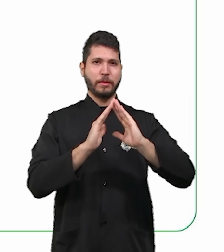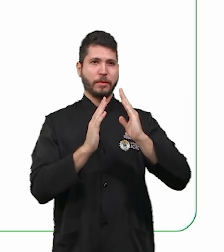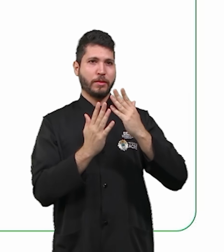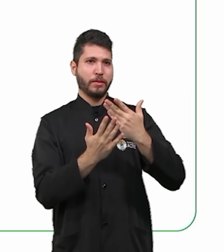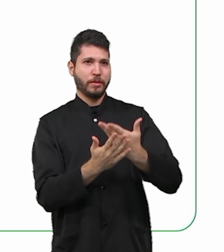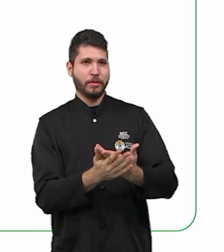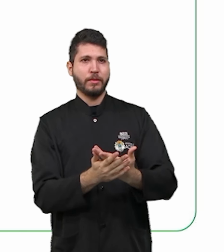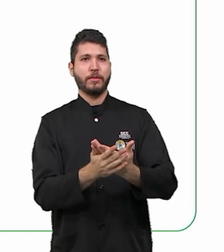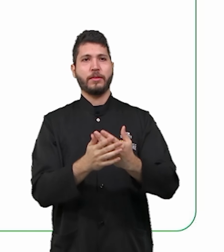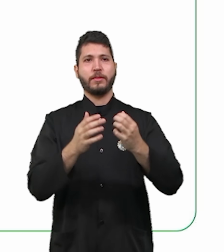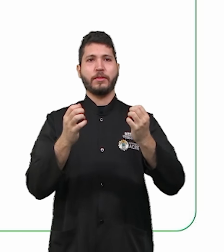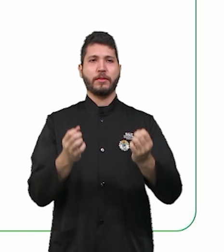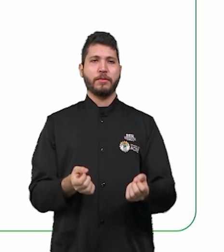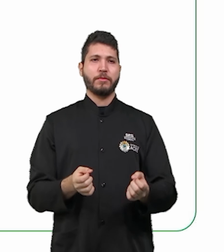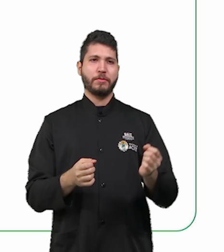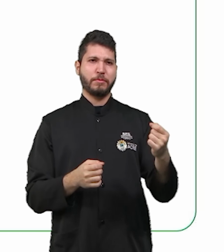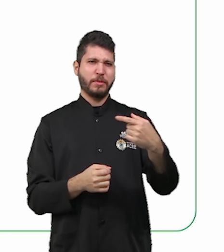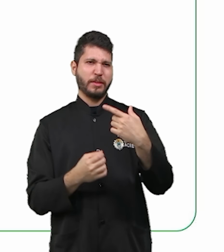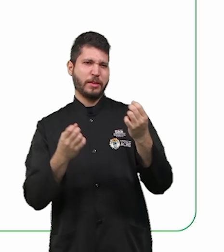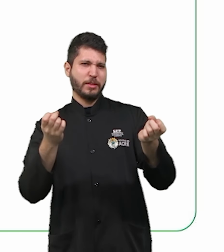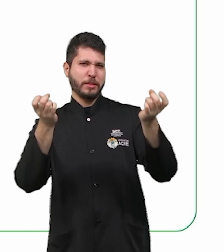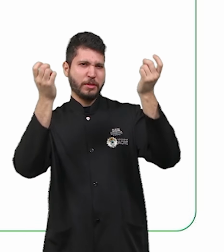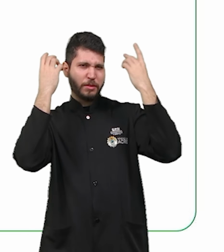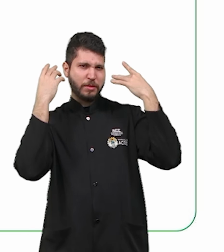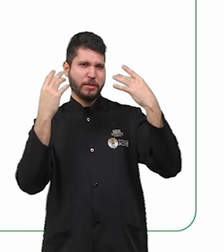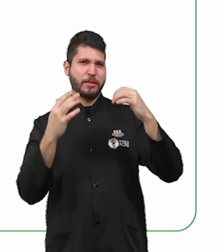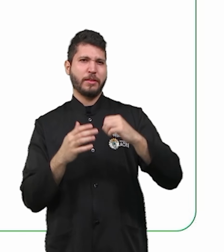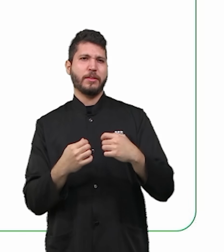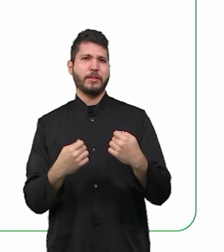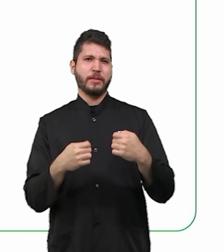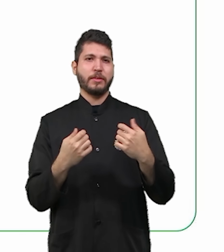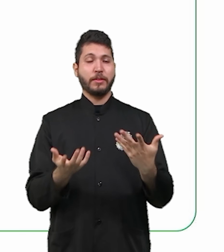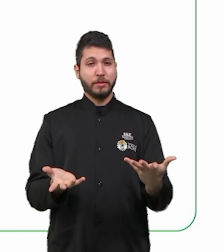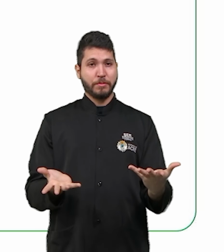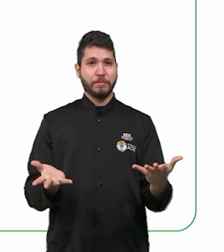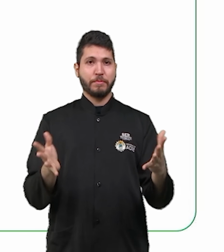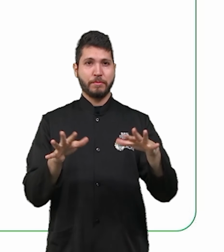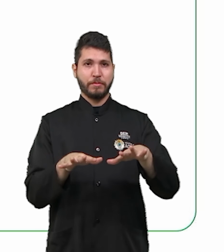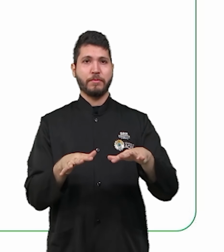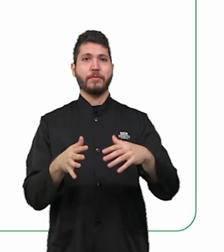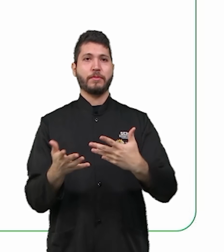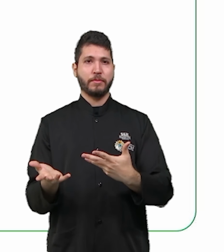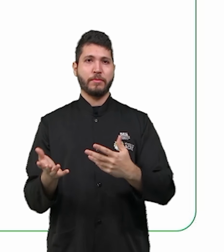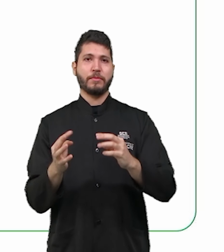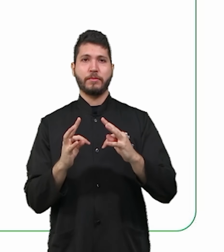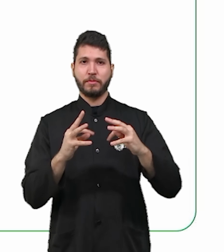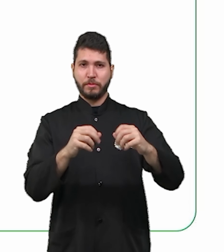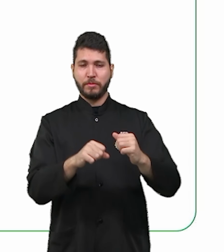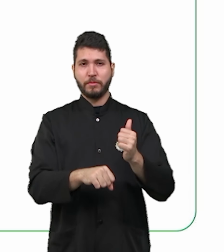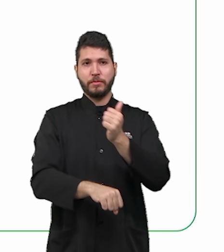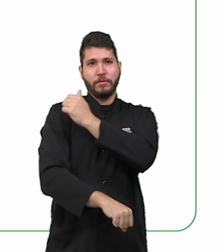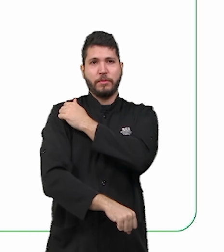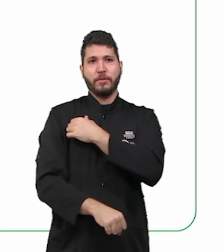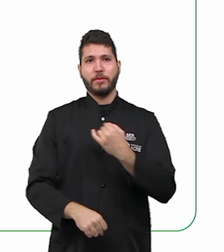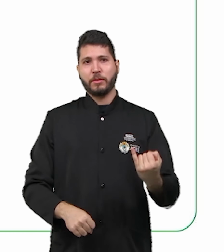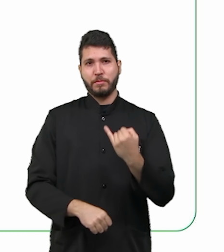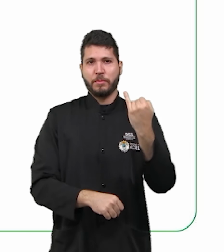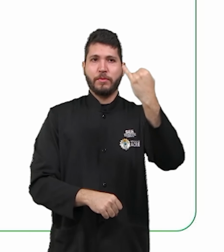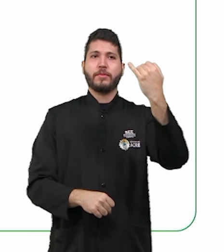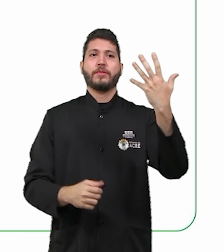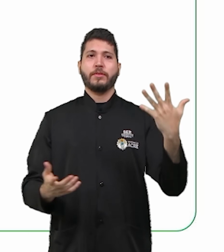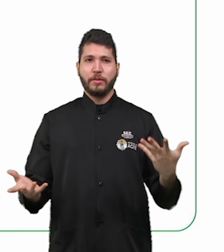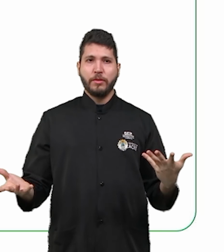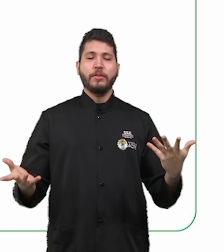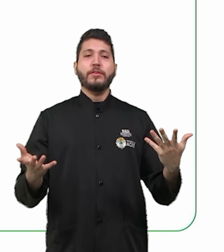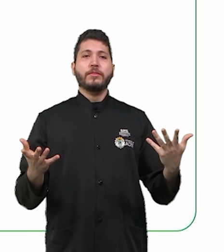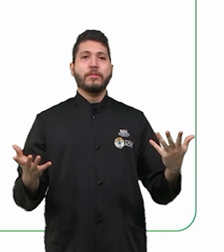as necessidades de inclusão de todos os alunos. Eu prefiro fomentar a prática do vôlei sentado na minha